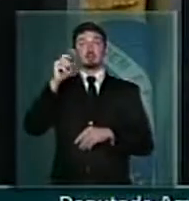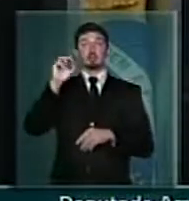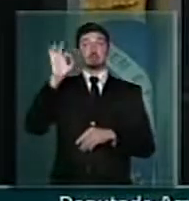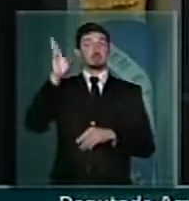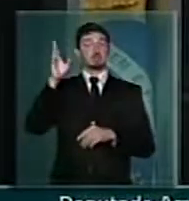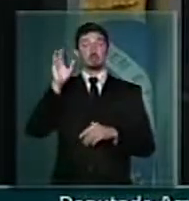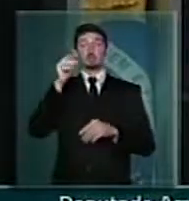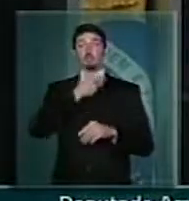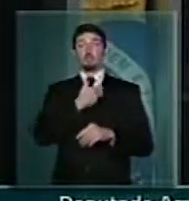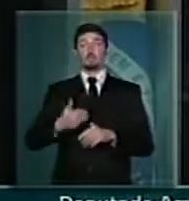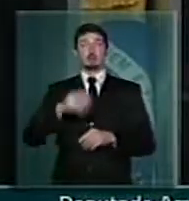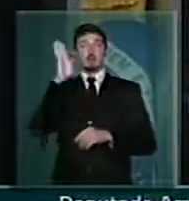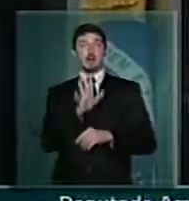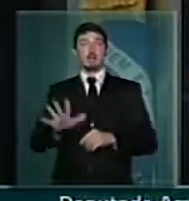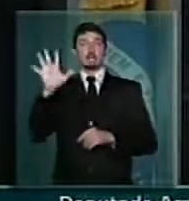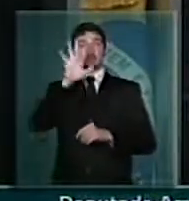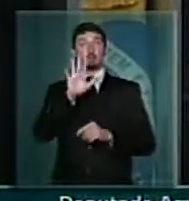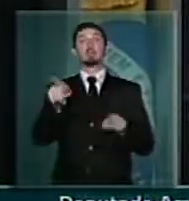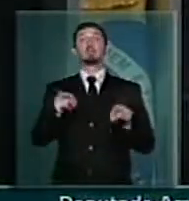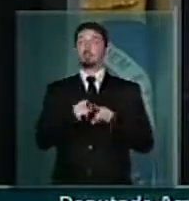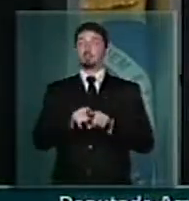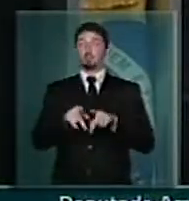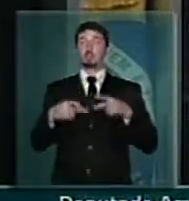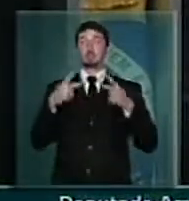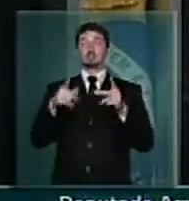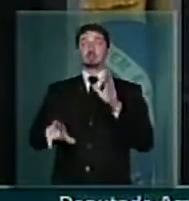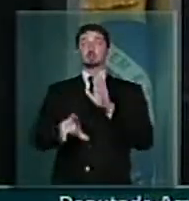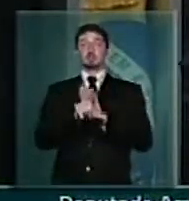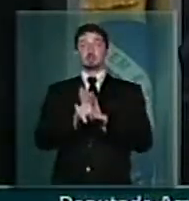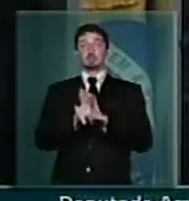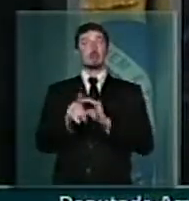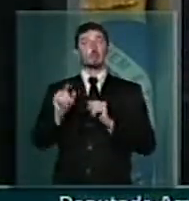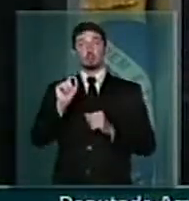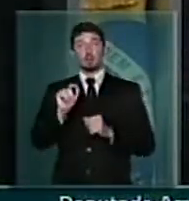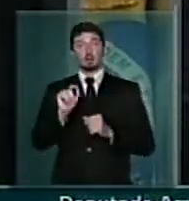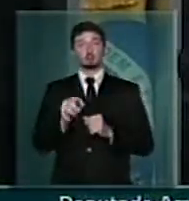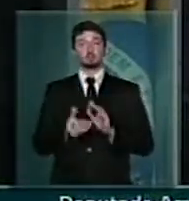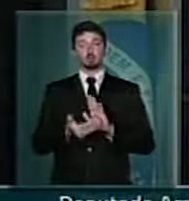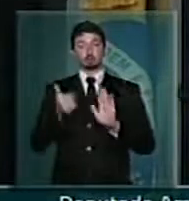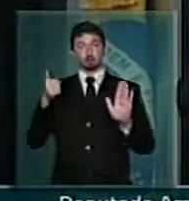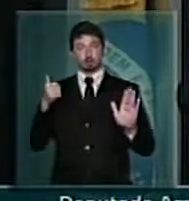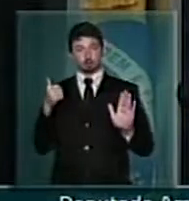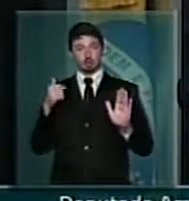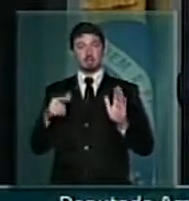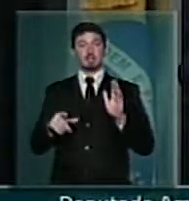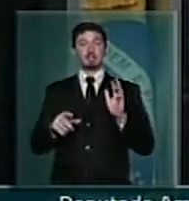nós apresentamos também um projeto de lei que exclui da lei